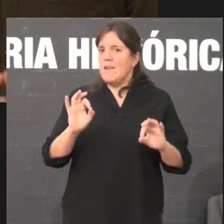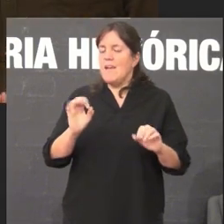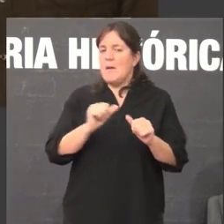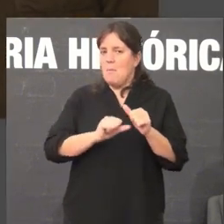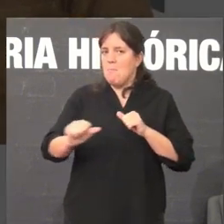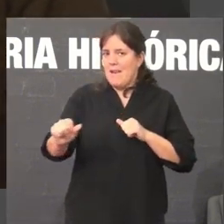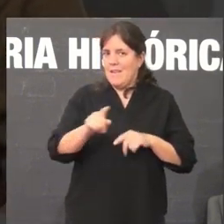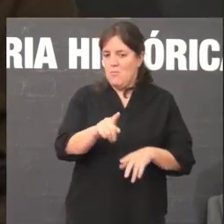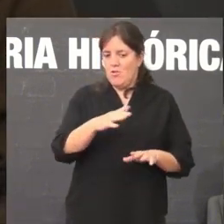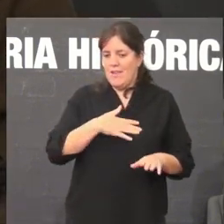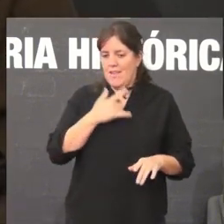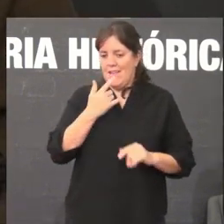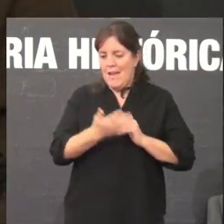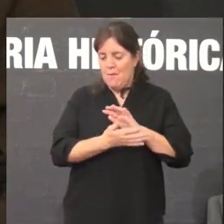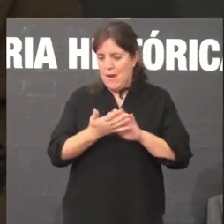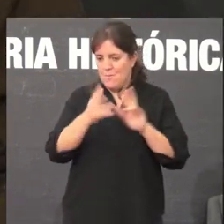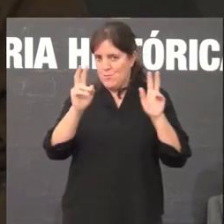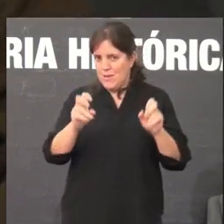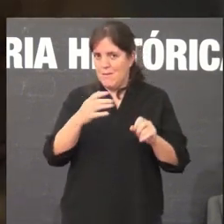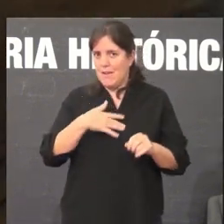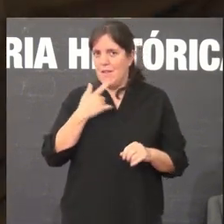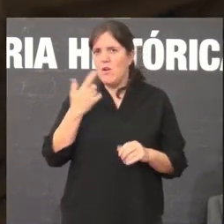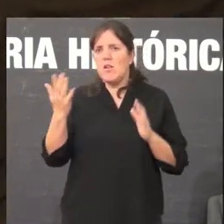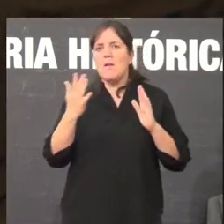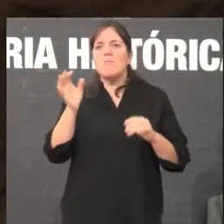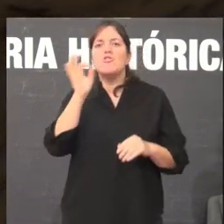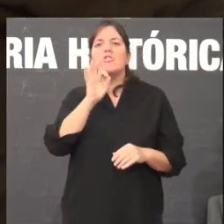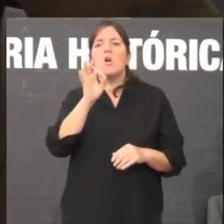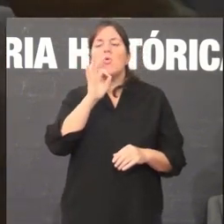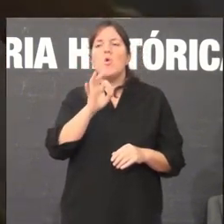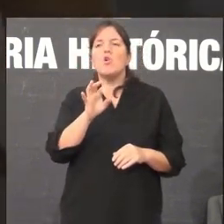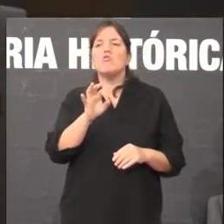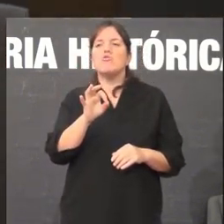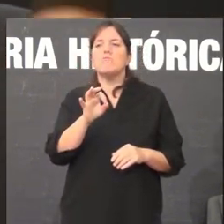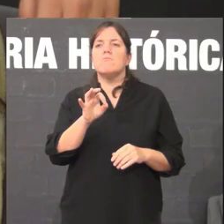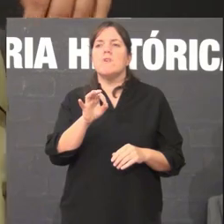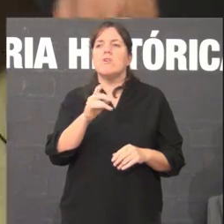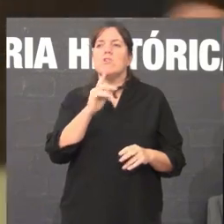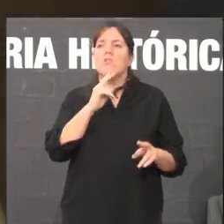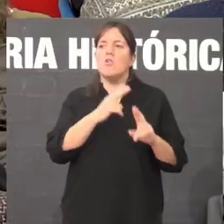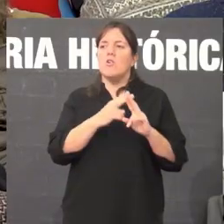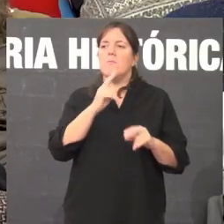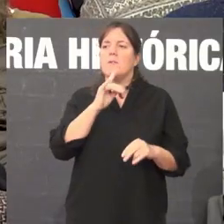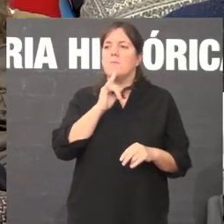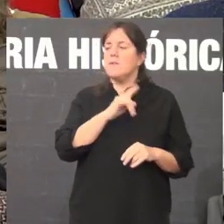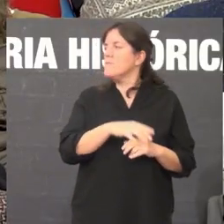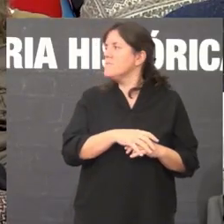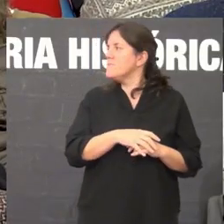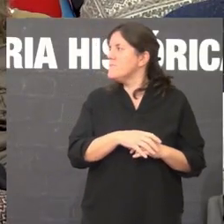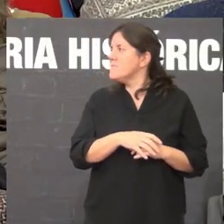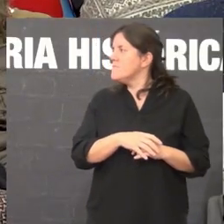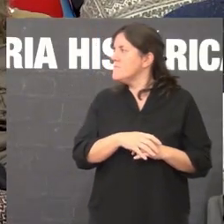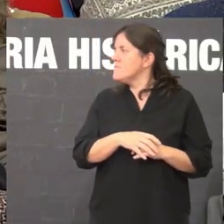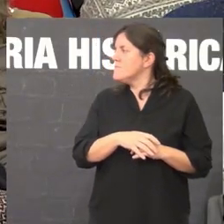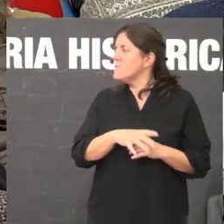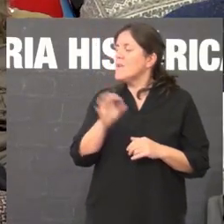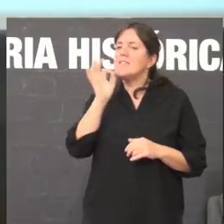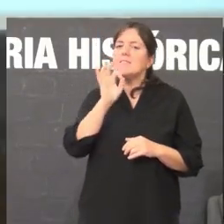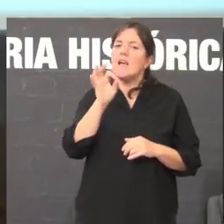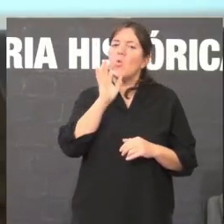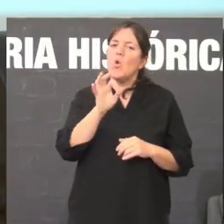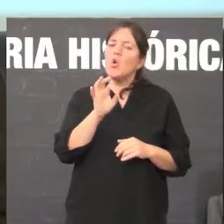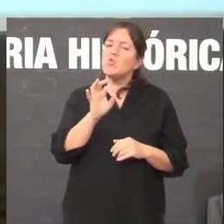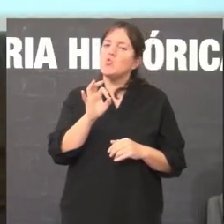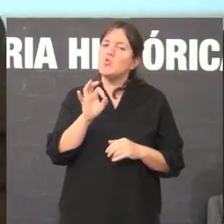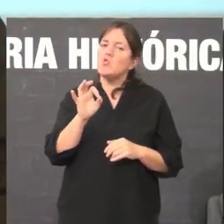base non é como cando pensamos nos séculos nos mal chamados non sei por me porque así veixo os a nos mal chamados séculos